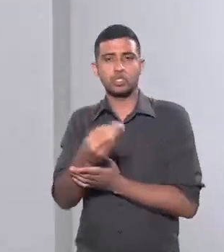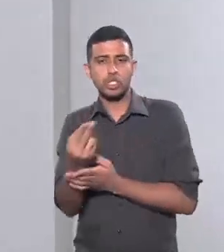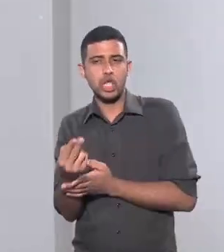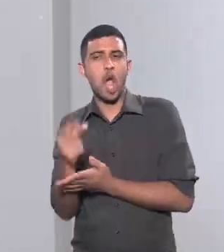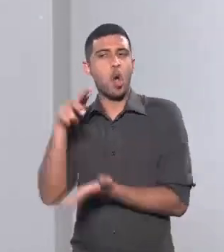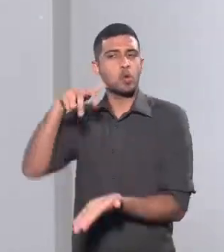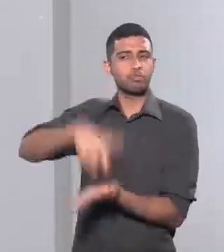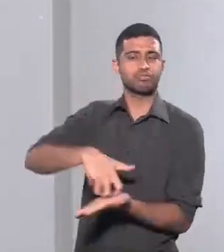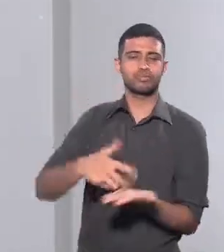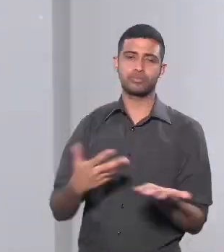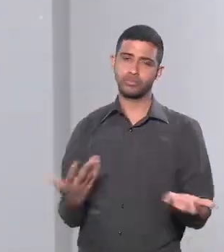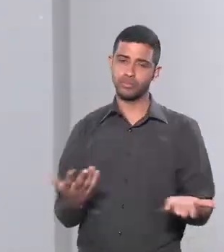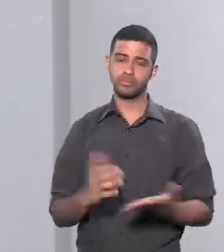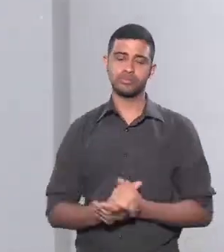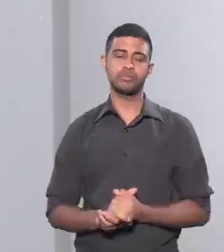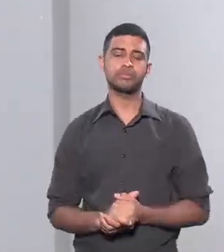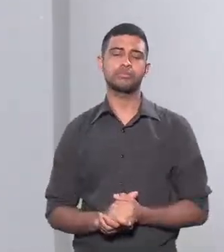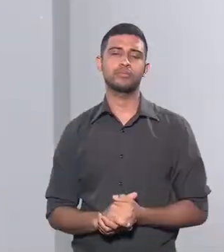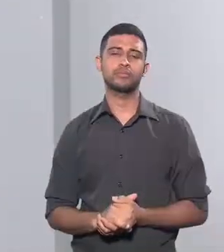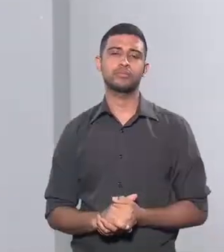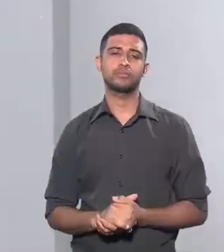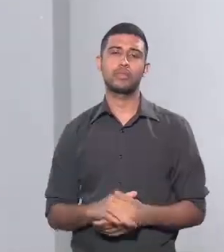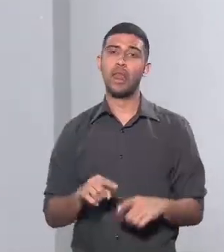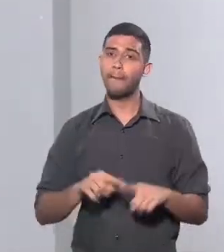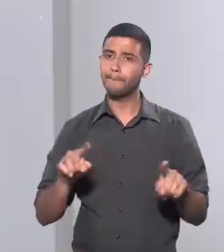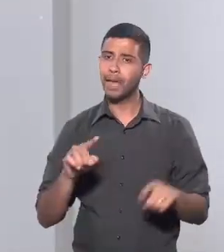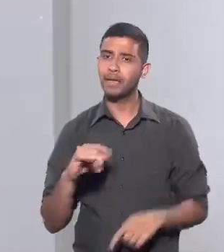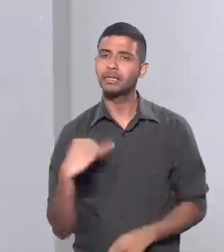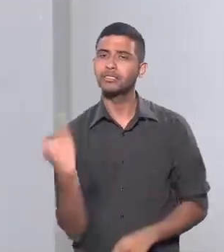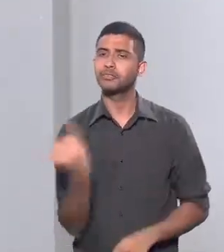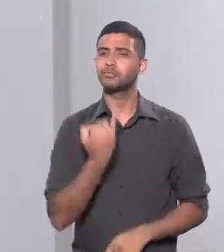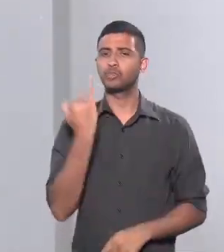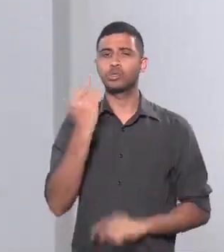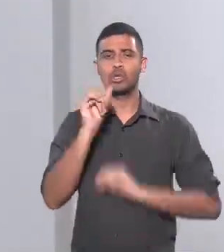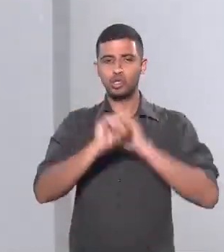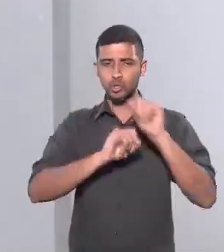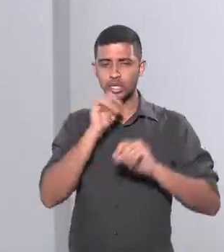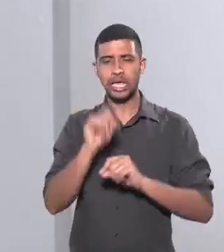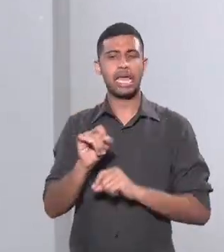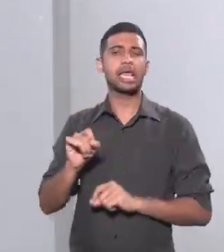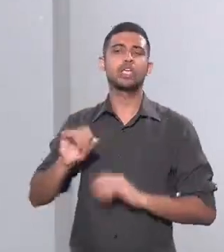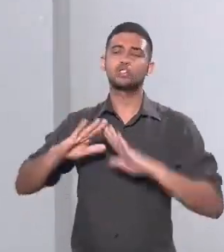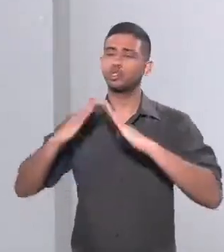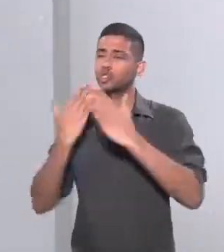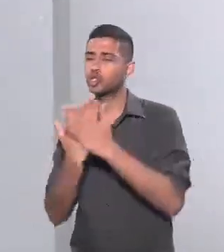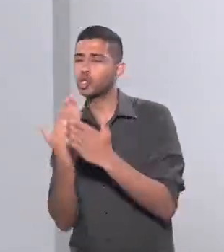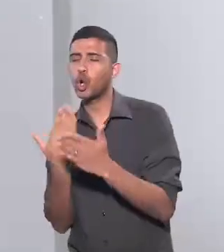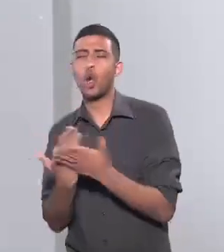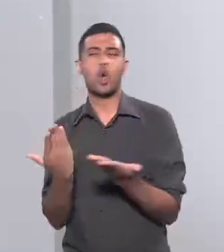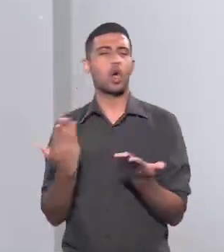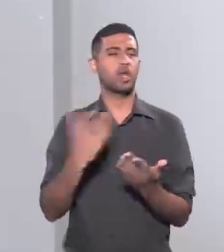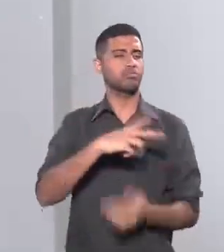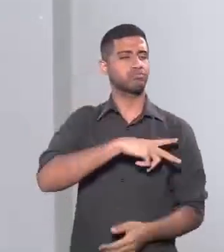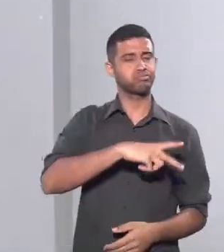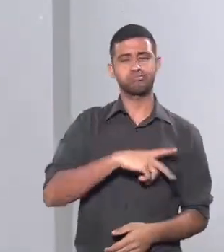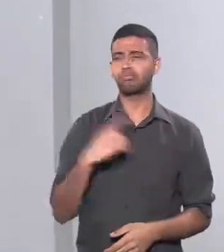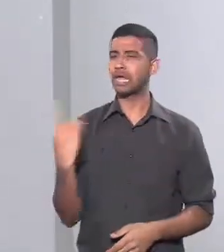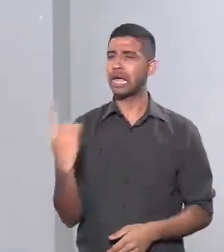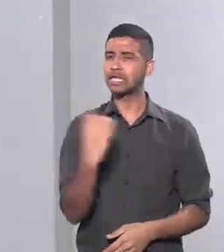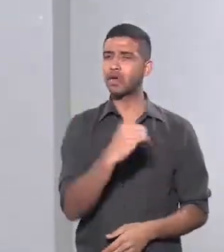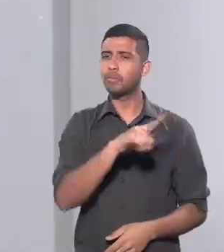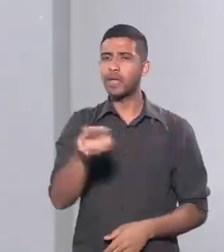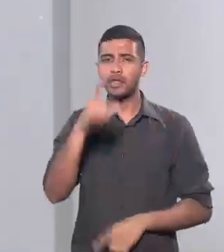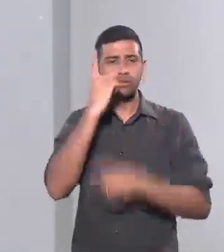casos de descumprimento. Mas eu acho muito mais importante que cada instituição de ensino, estabelecimento de recreação